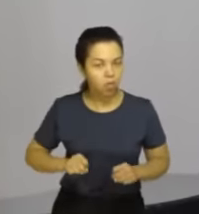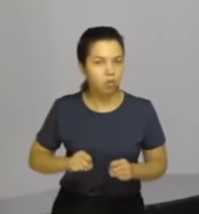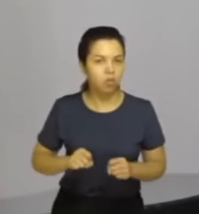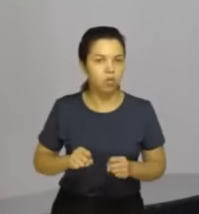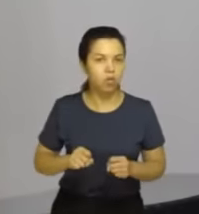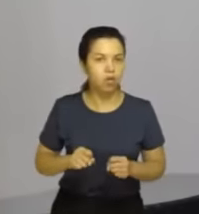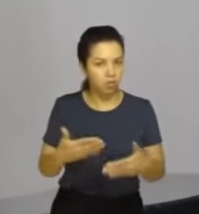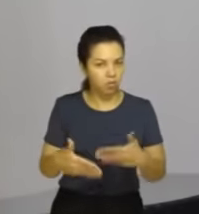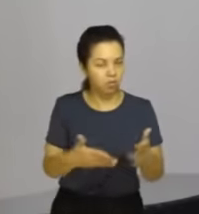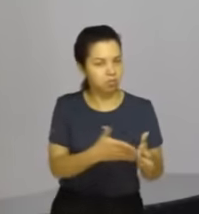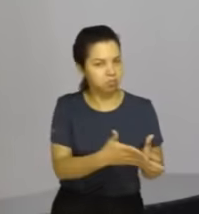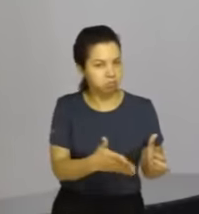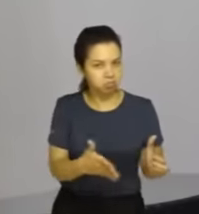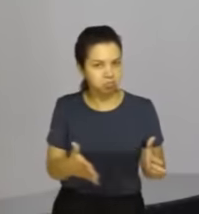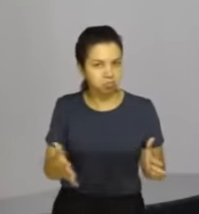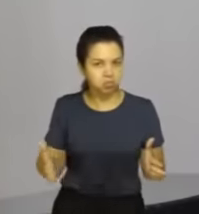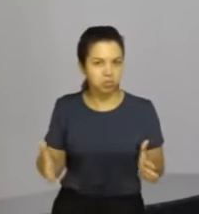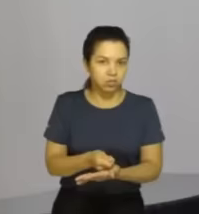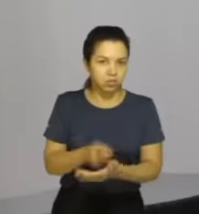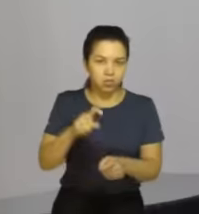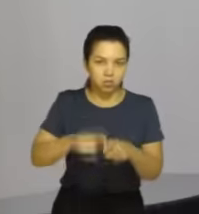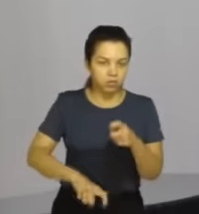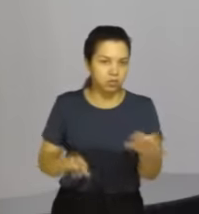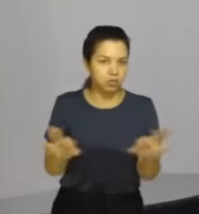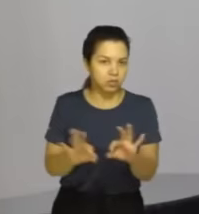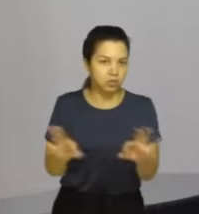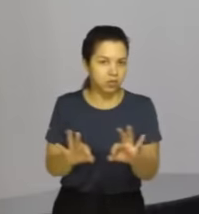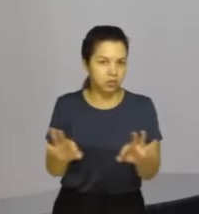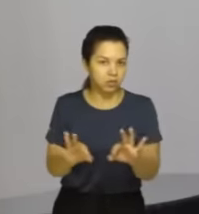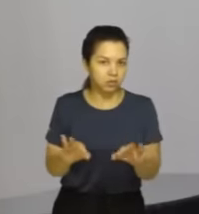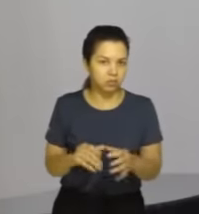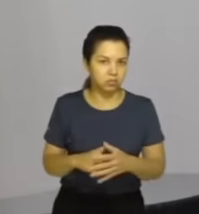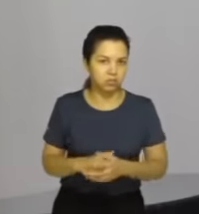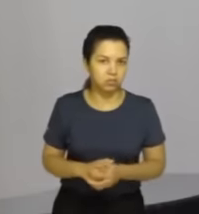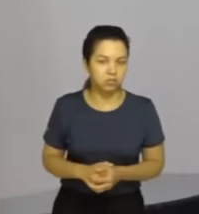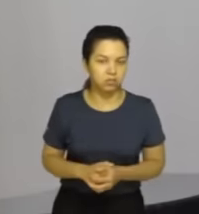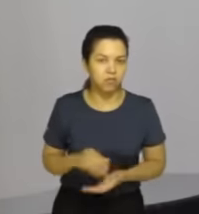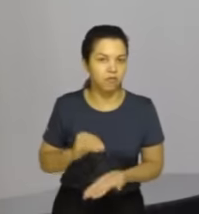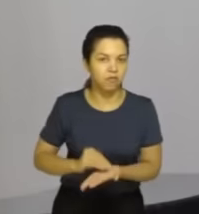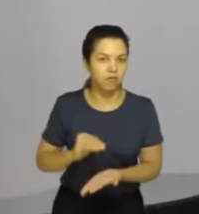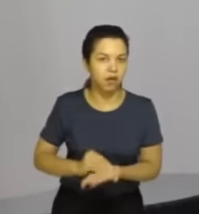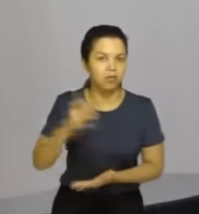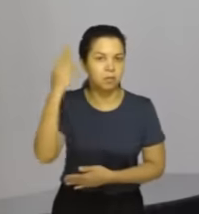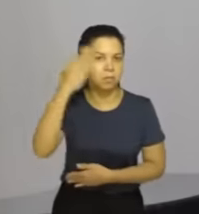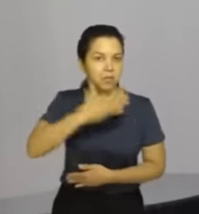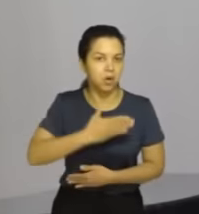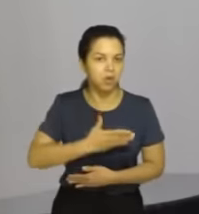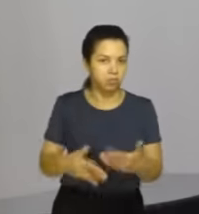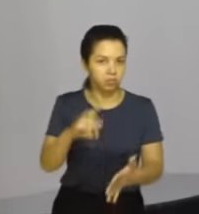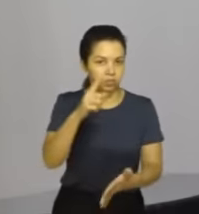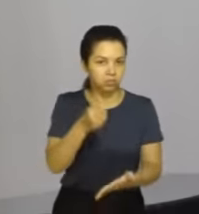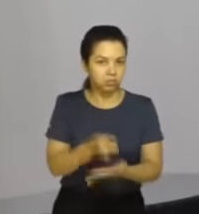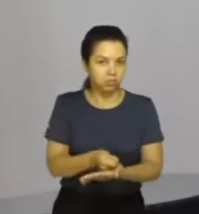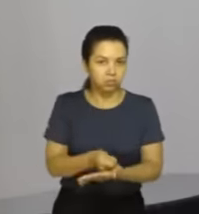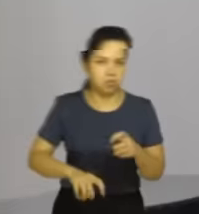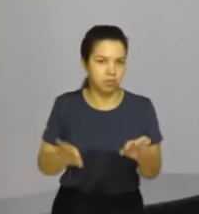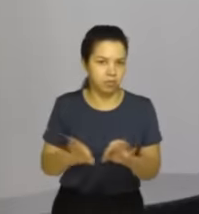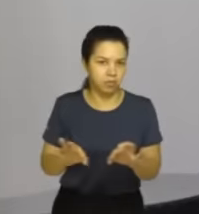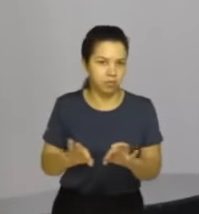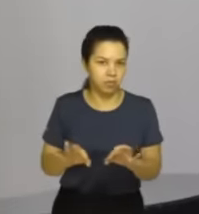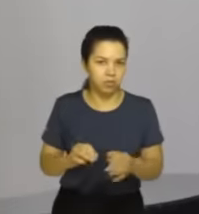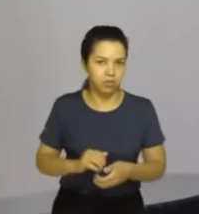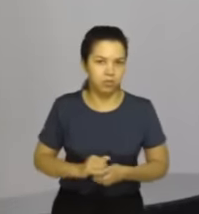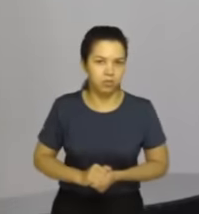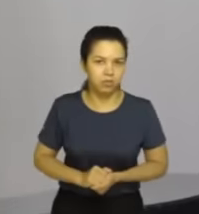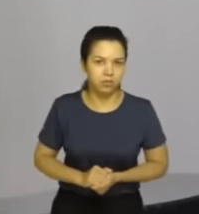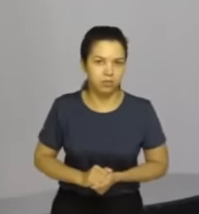e o tribunal, os envolvidos no processo, despacharam que, por ausência de provas que comprove o crime, não houve estupro. E o